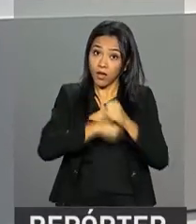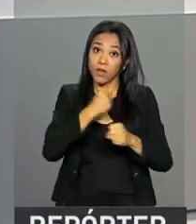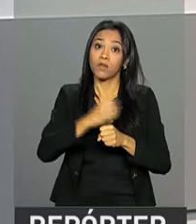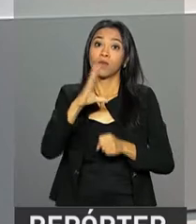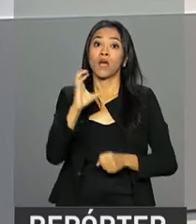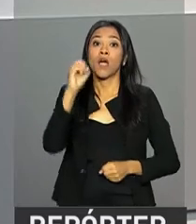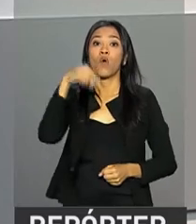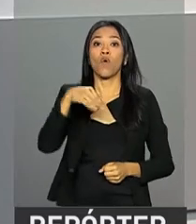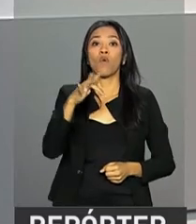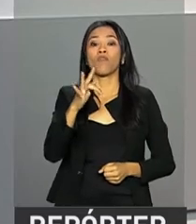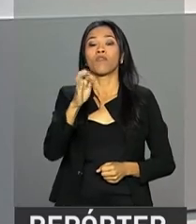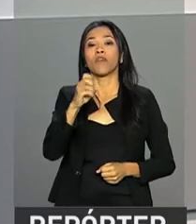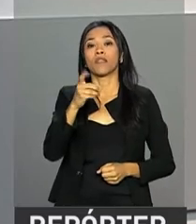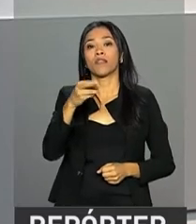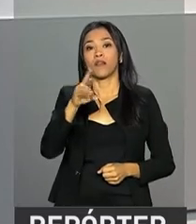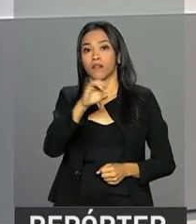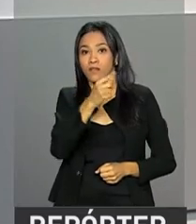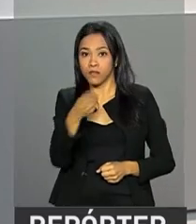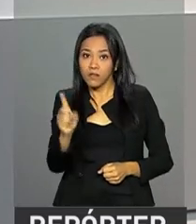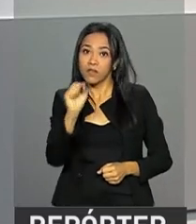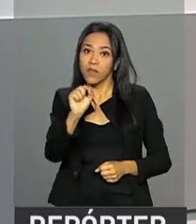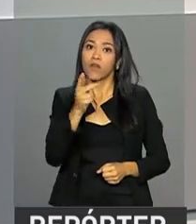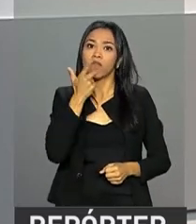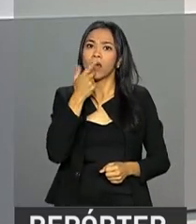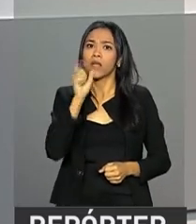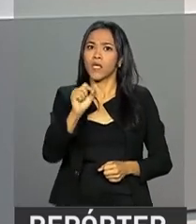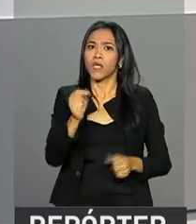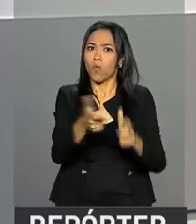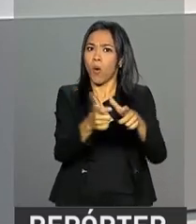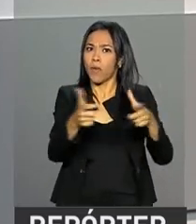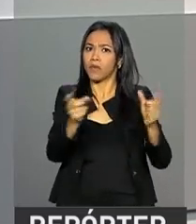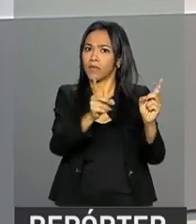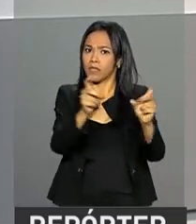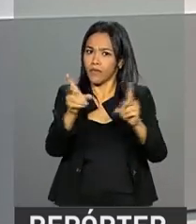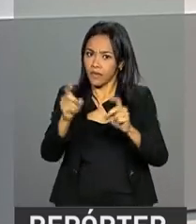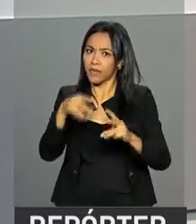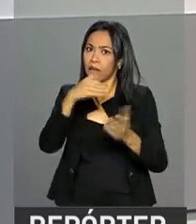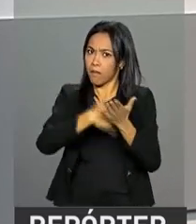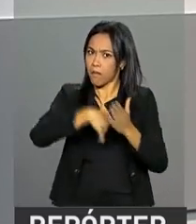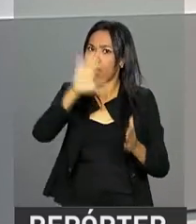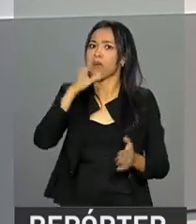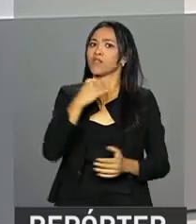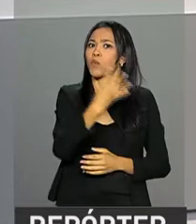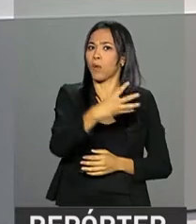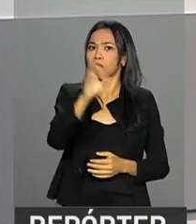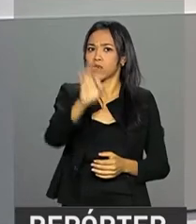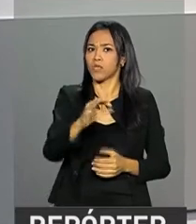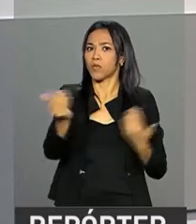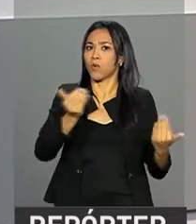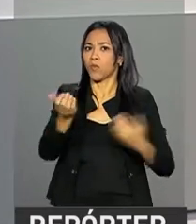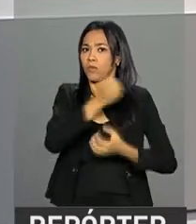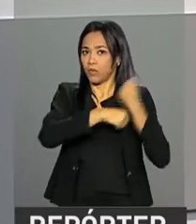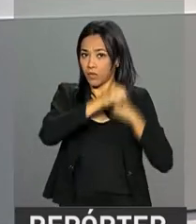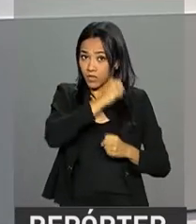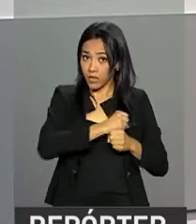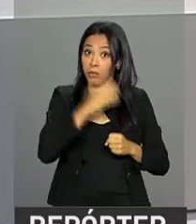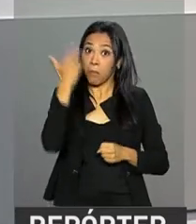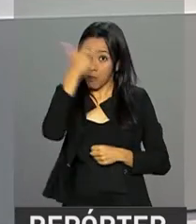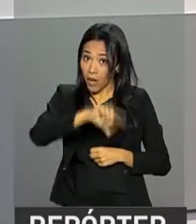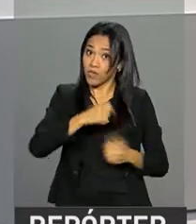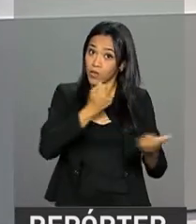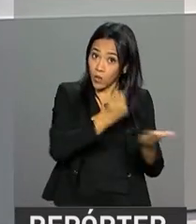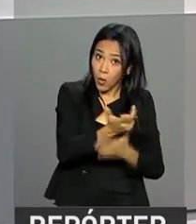serviços e turismo estima que o crescimento das vendas deve ser de mais de 4% em relação ao ano passado mas compradores